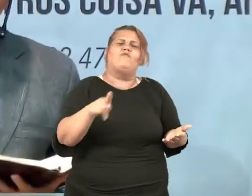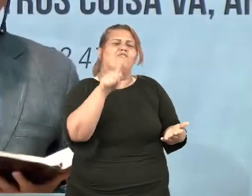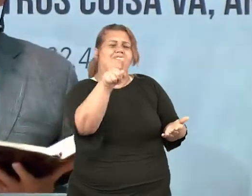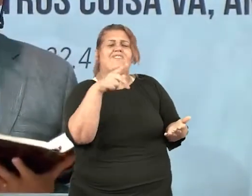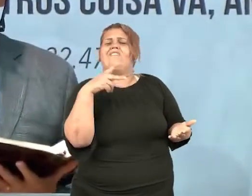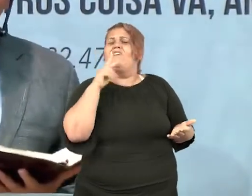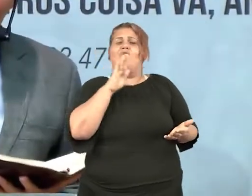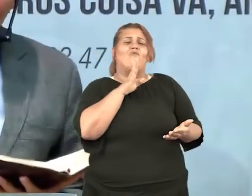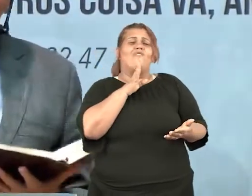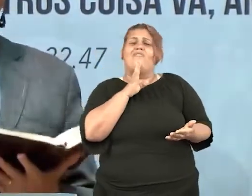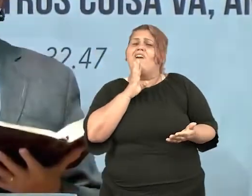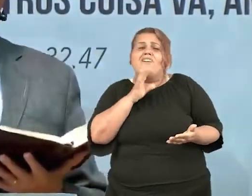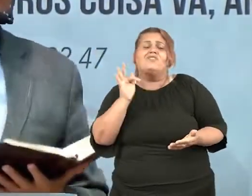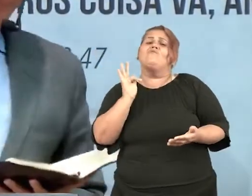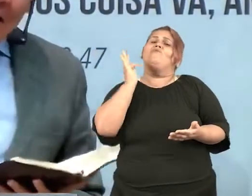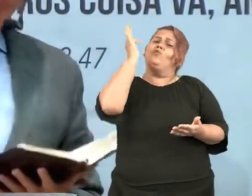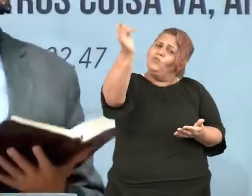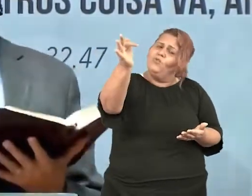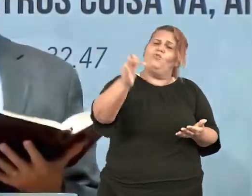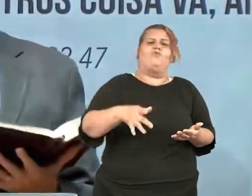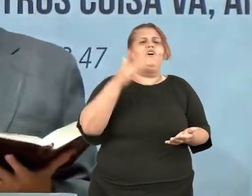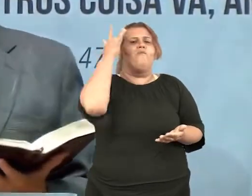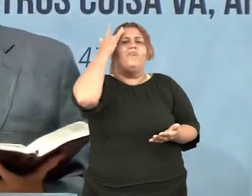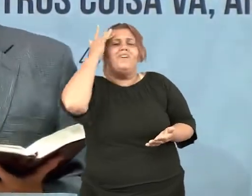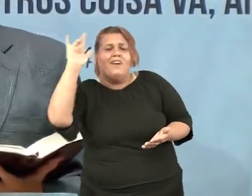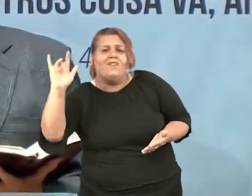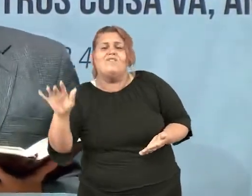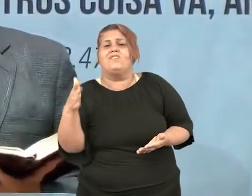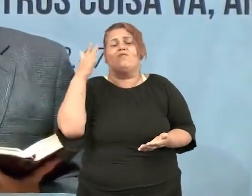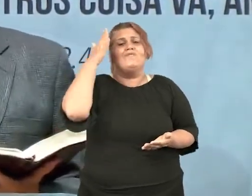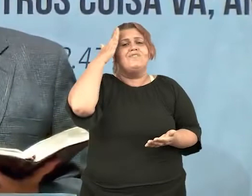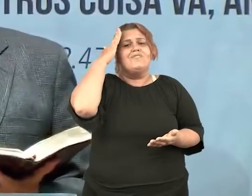o que sucederá amanhã.